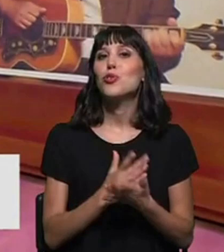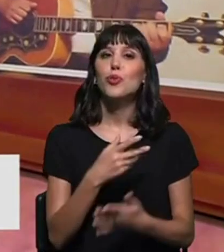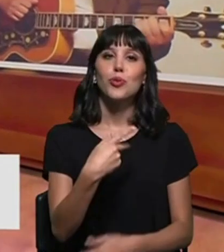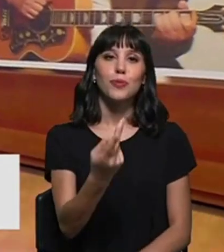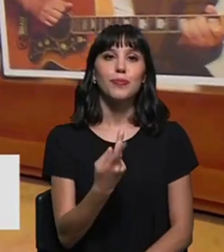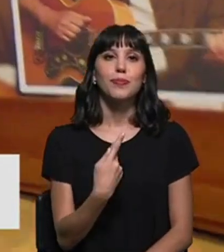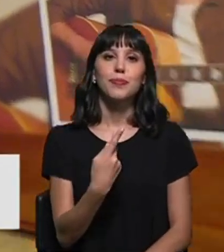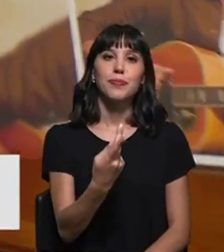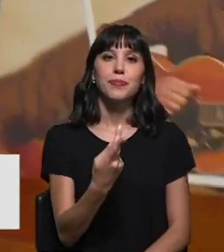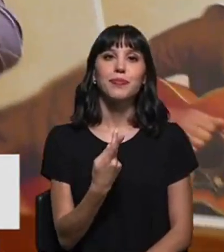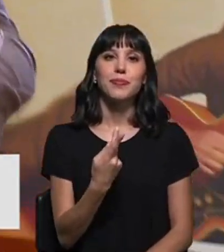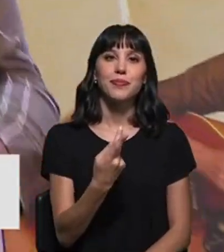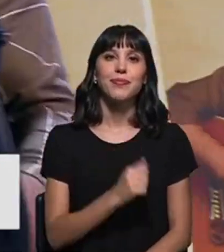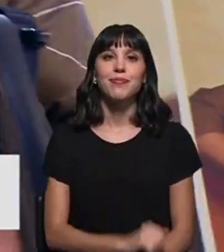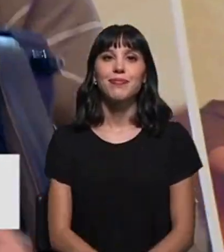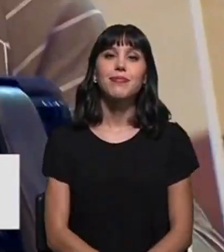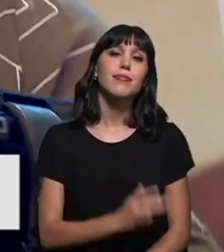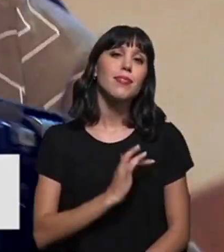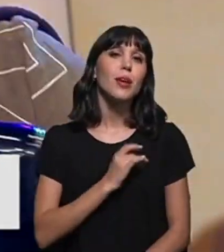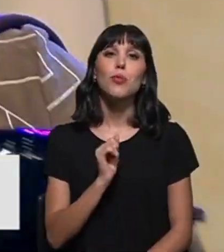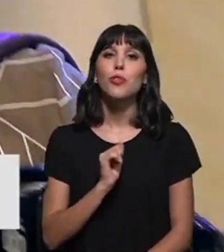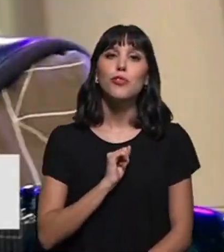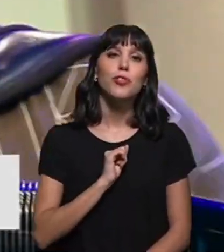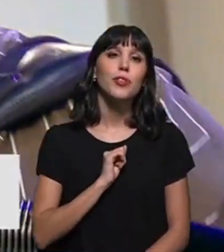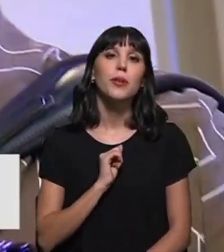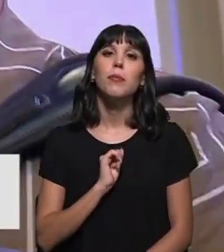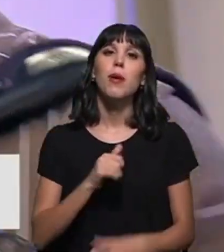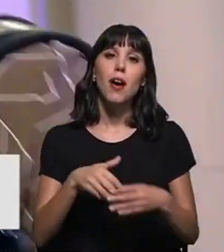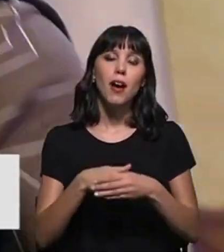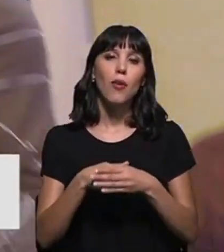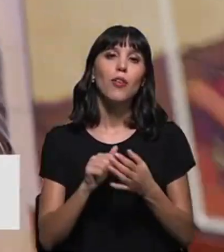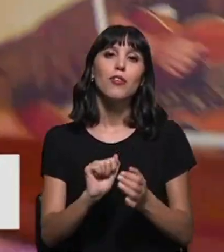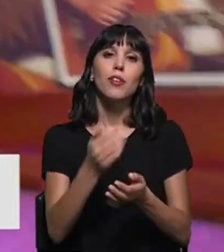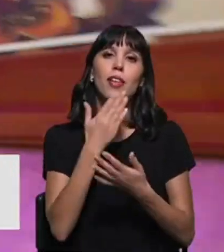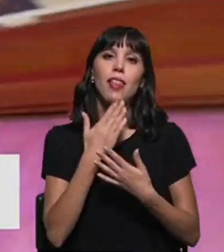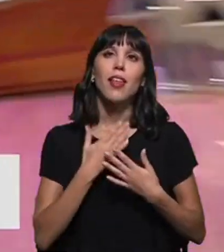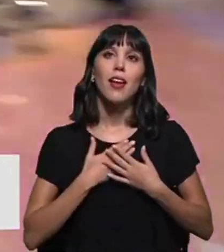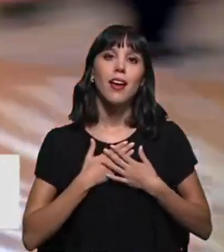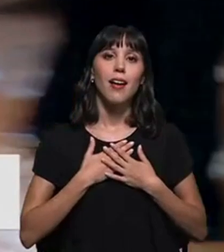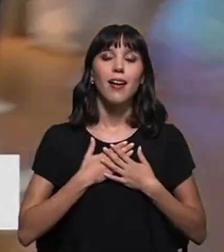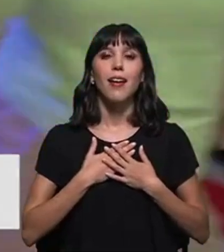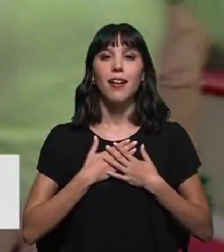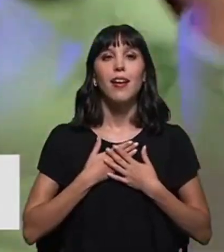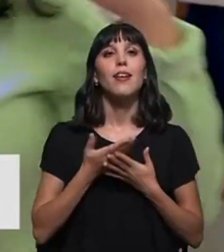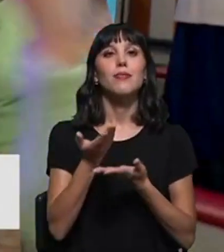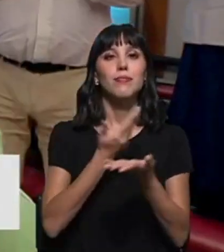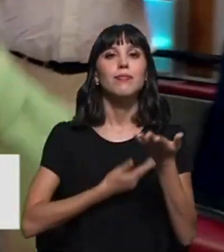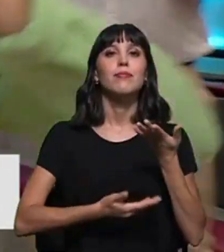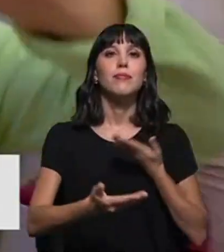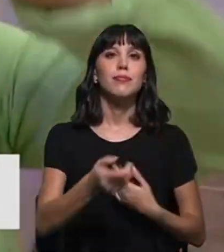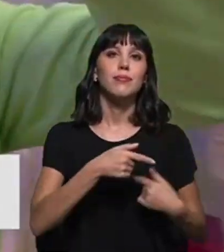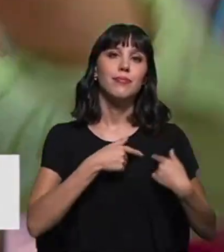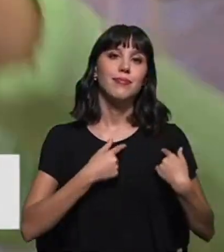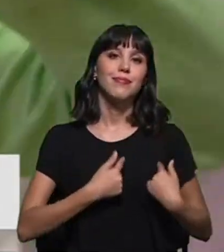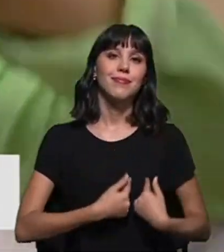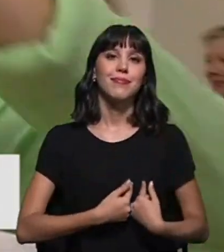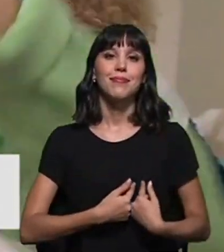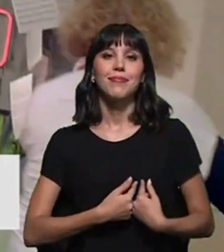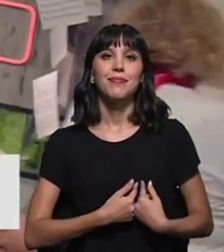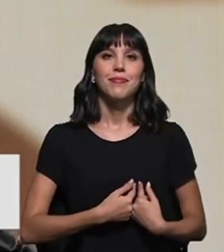nós dois. Oh meu amor, dá-me a tua mão, que eu vou-te em troca o meu